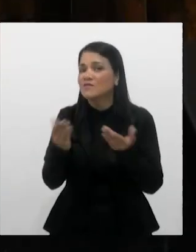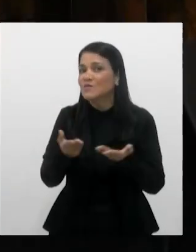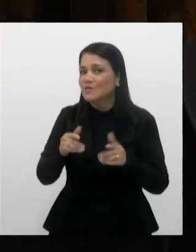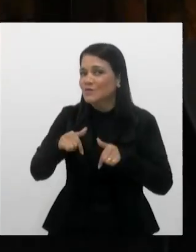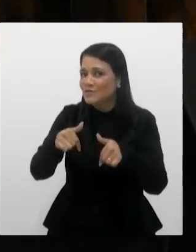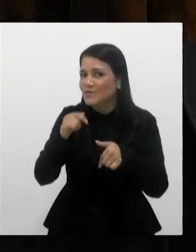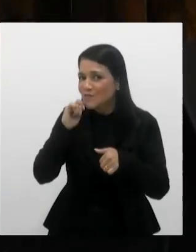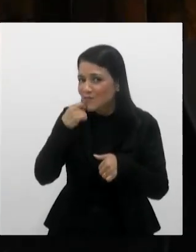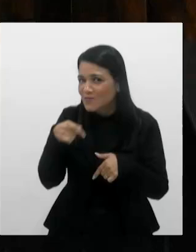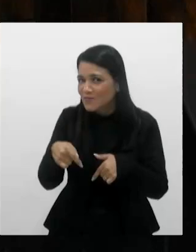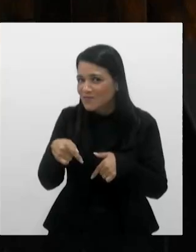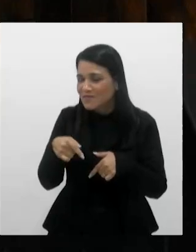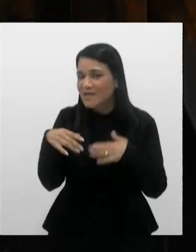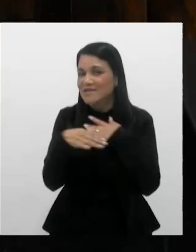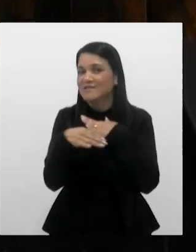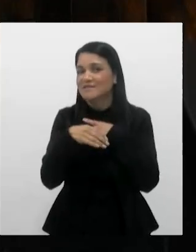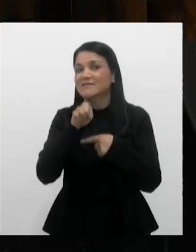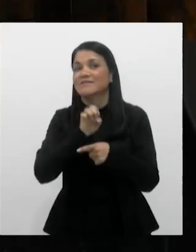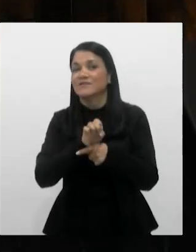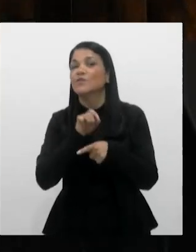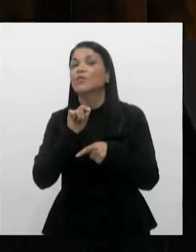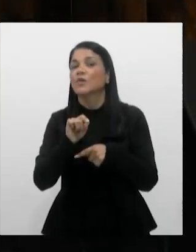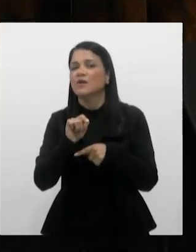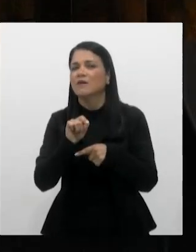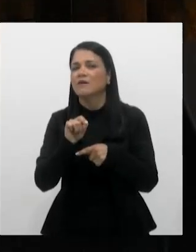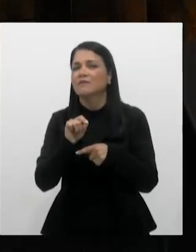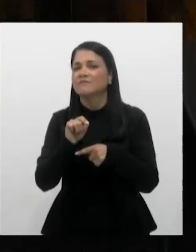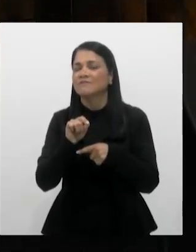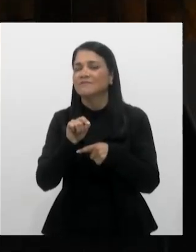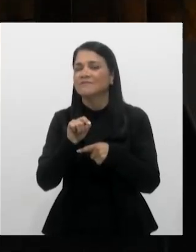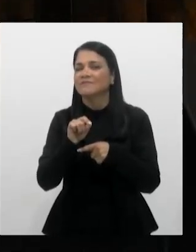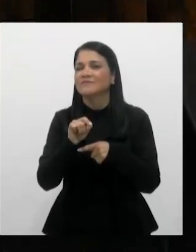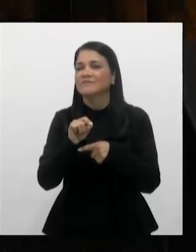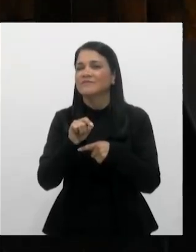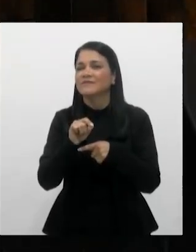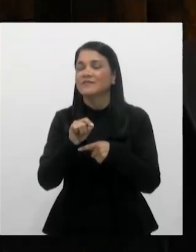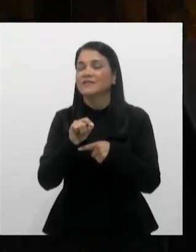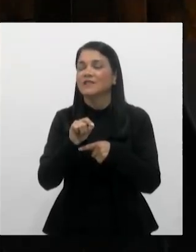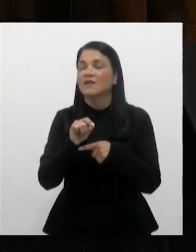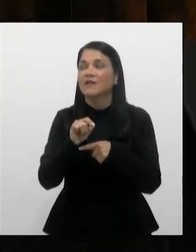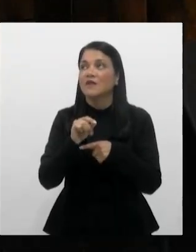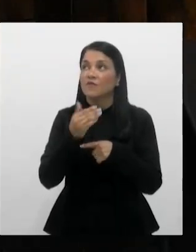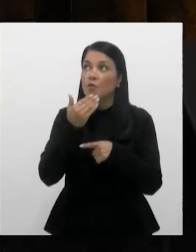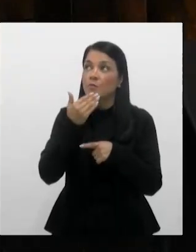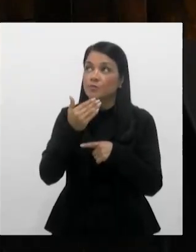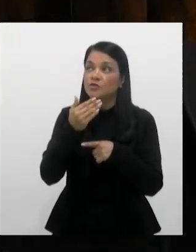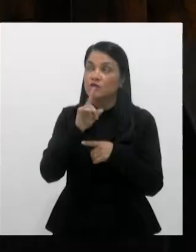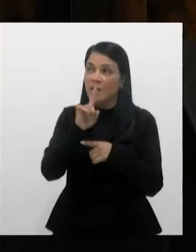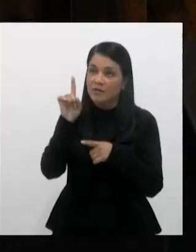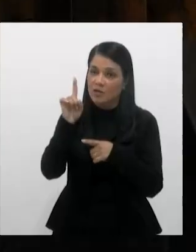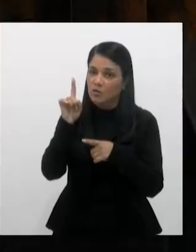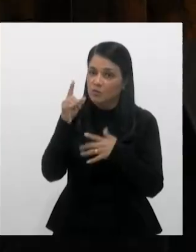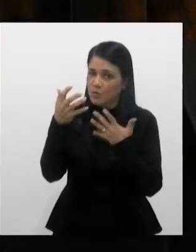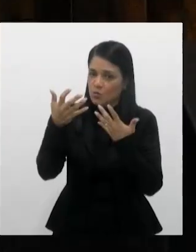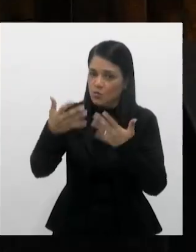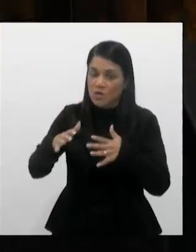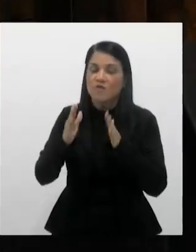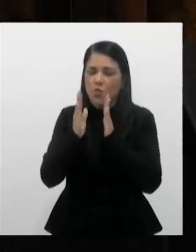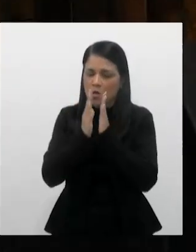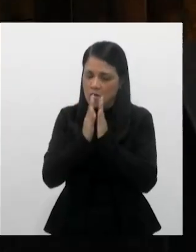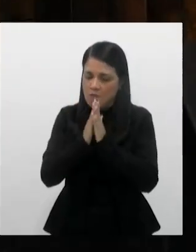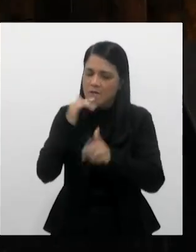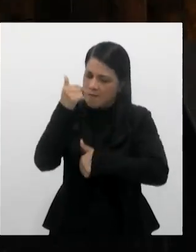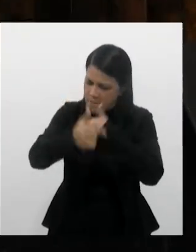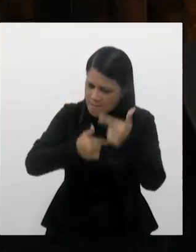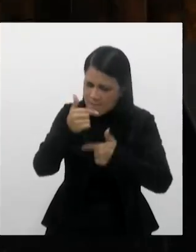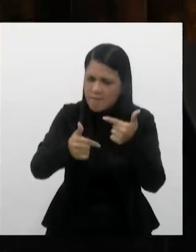na cidade do Rio de Janeiro, ele fará, Deus queira que não, porque eu vou trabalhar muito para que esse cara não assuma o governo do Estado.